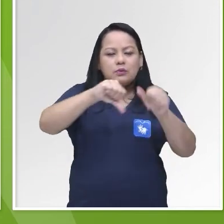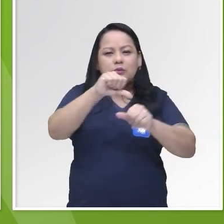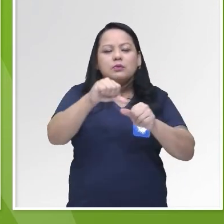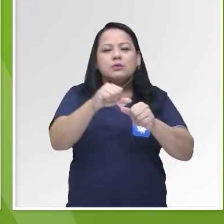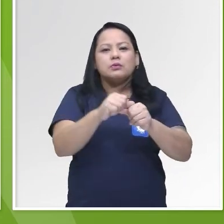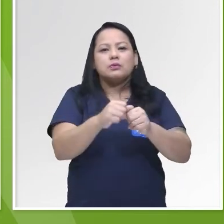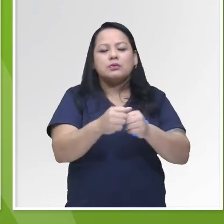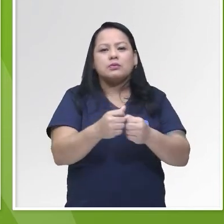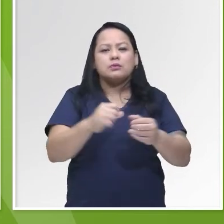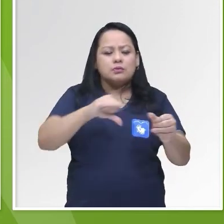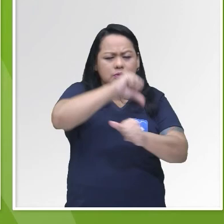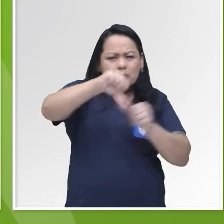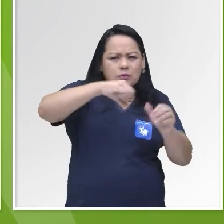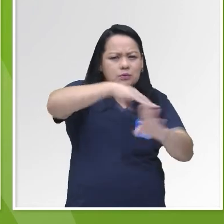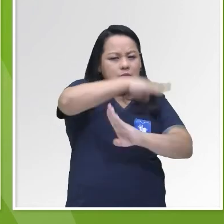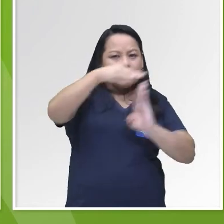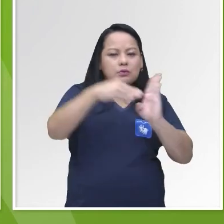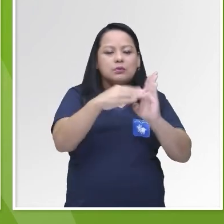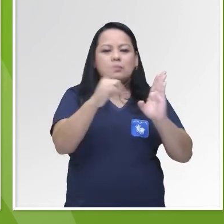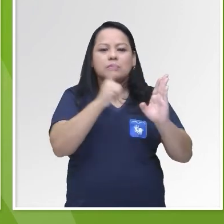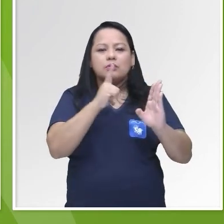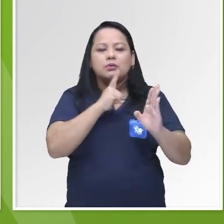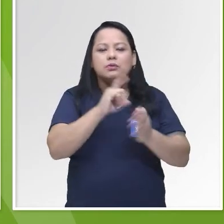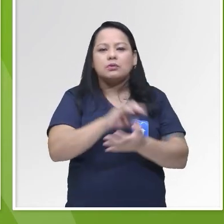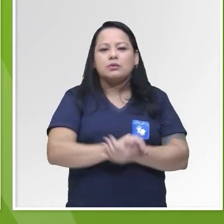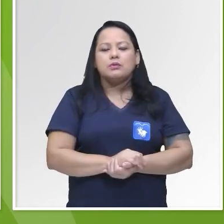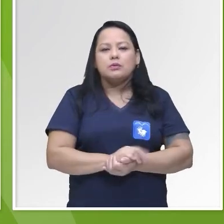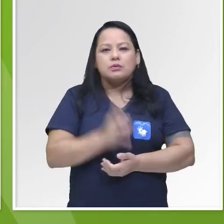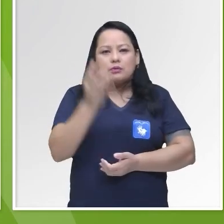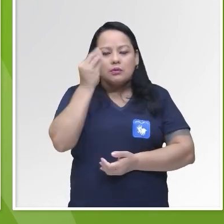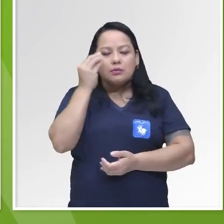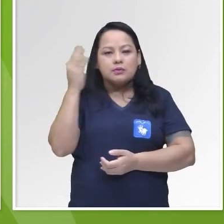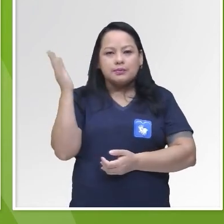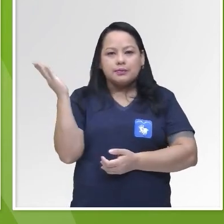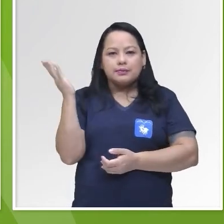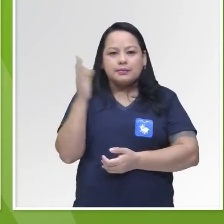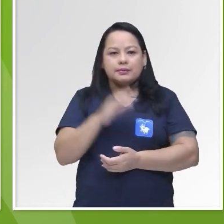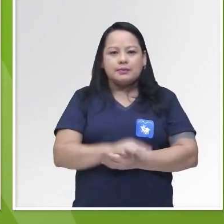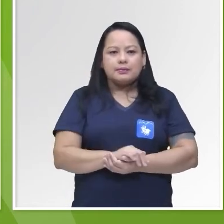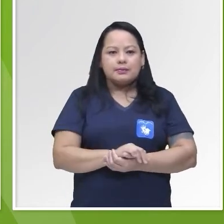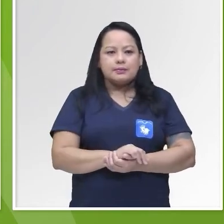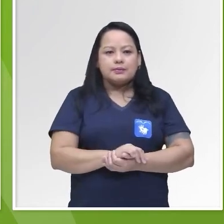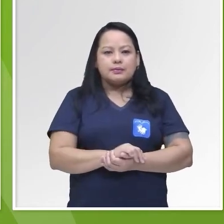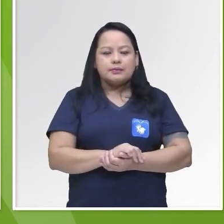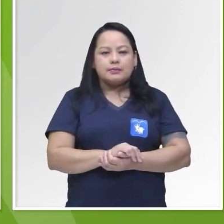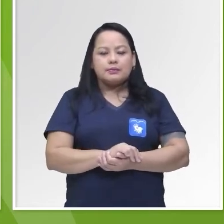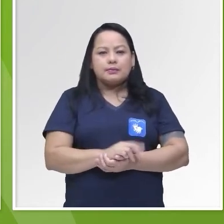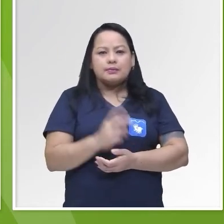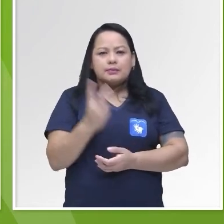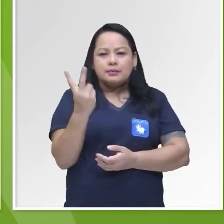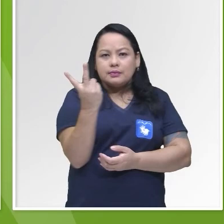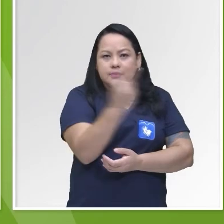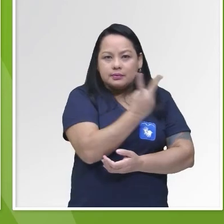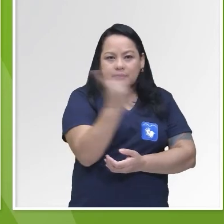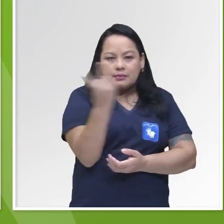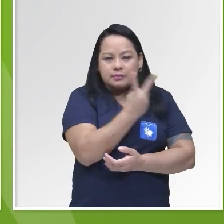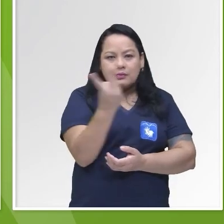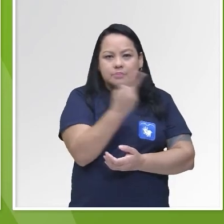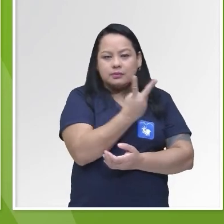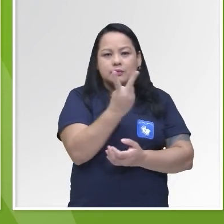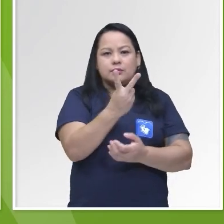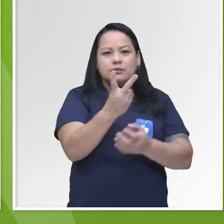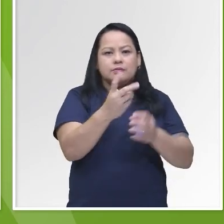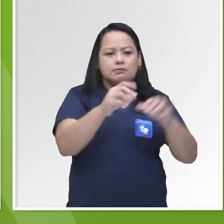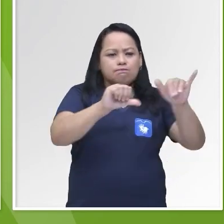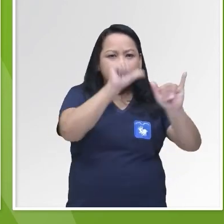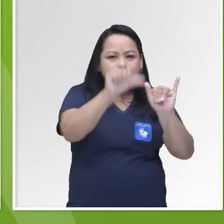troca total. Olha aí. Observem, tá aqui, ó. Vão reagir entre si e observem